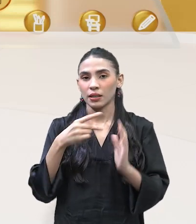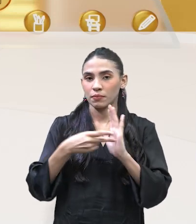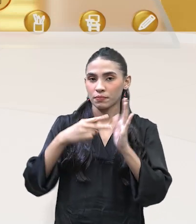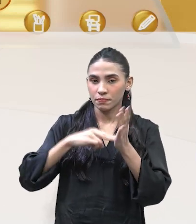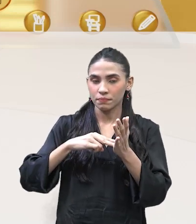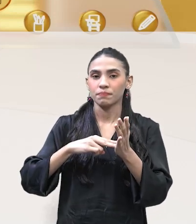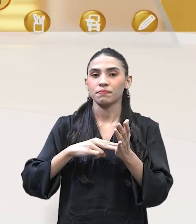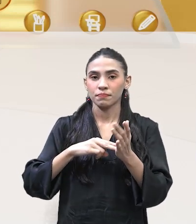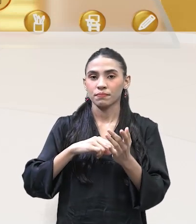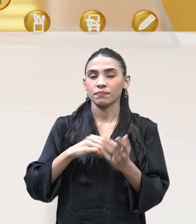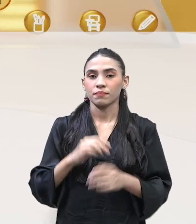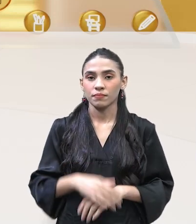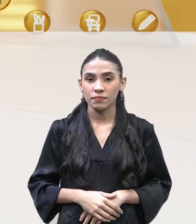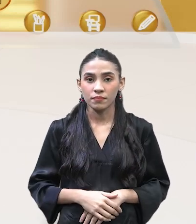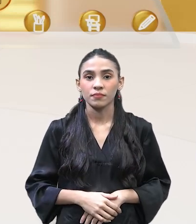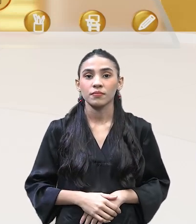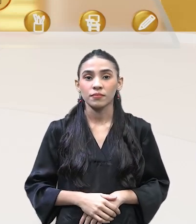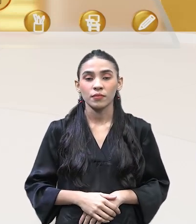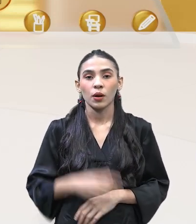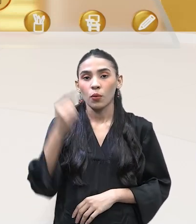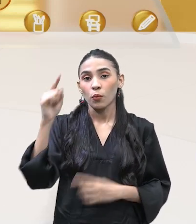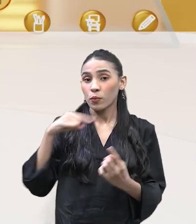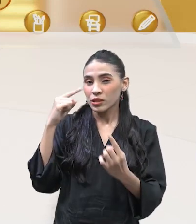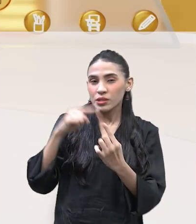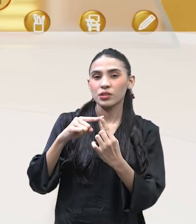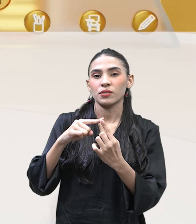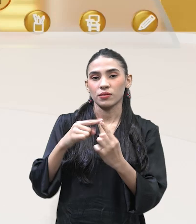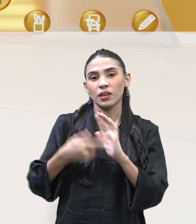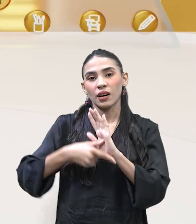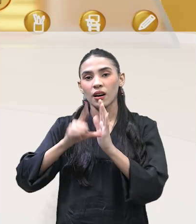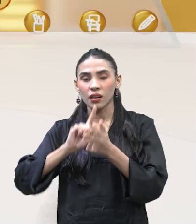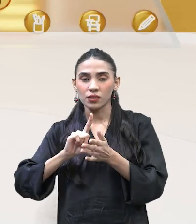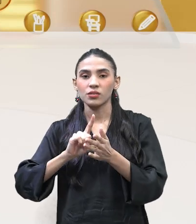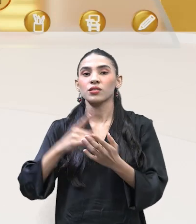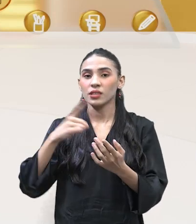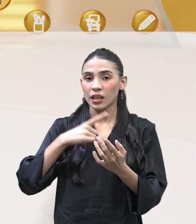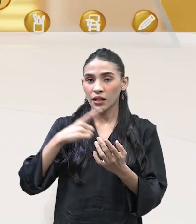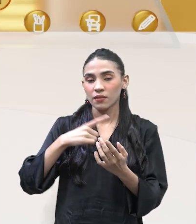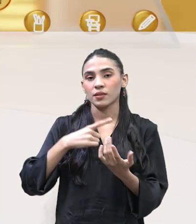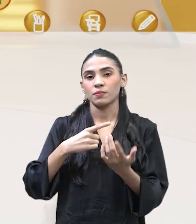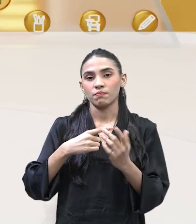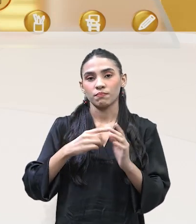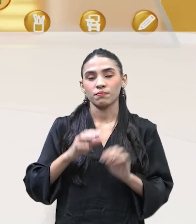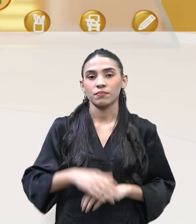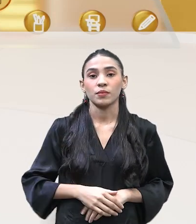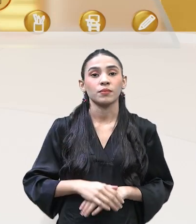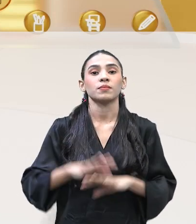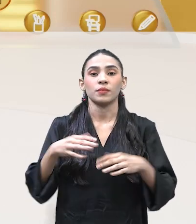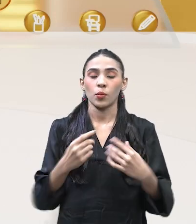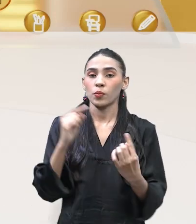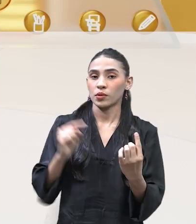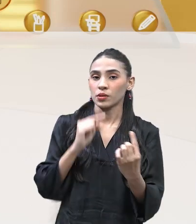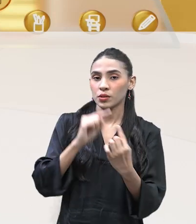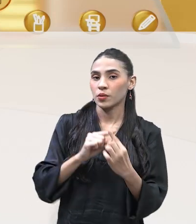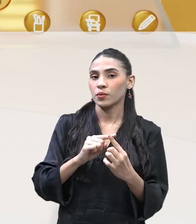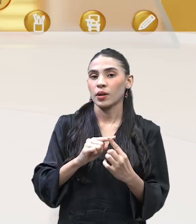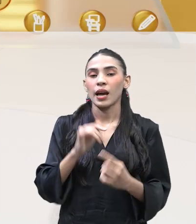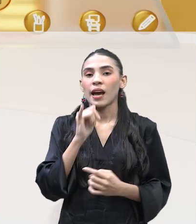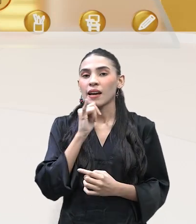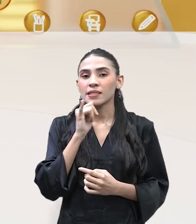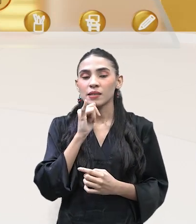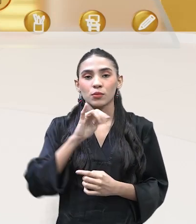que a gente está falando, né? Teve uma intenção por trás, teve um objetivo por trás, e o objetivo não